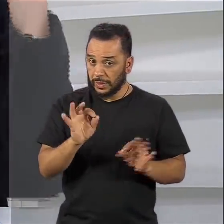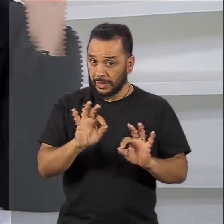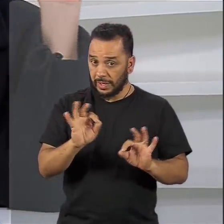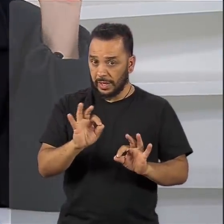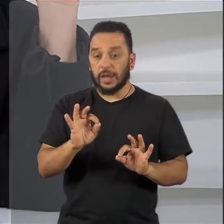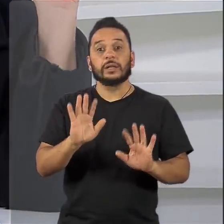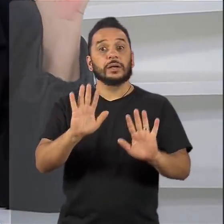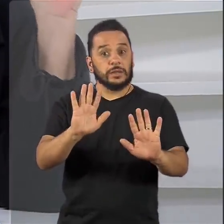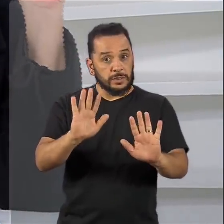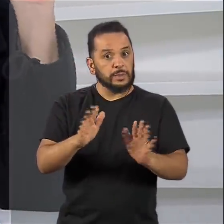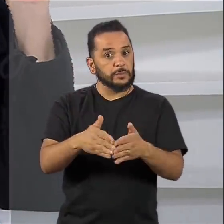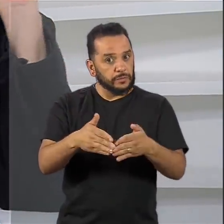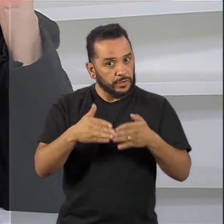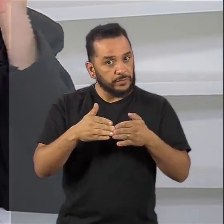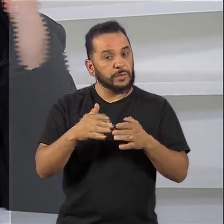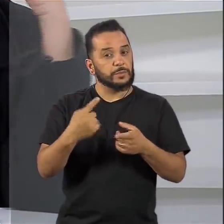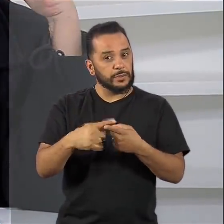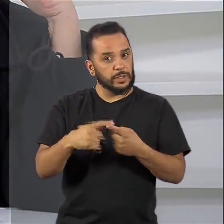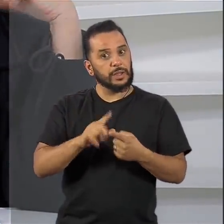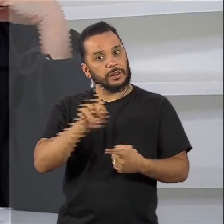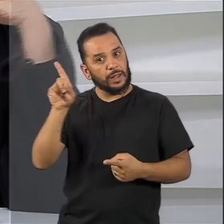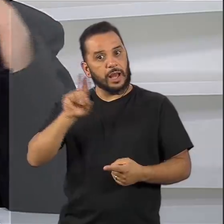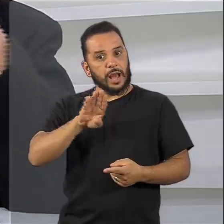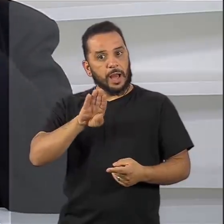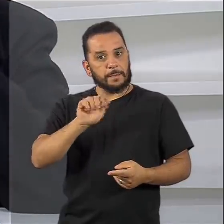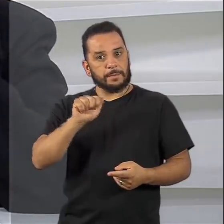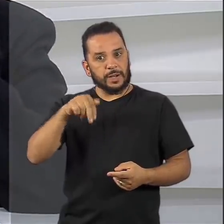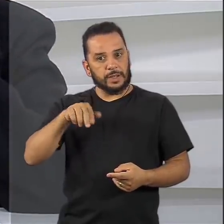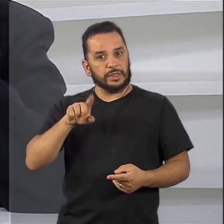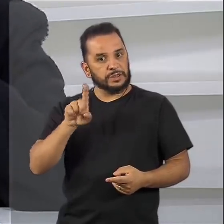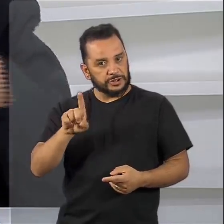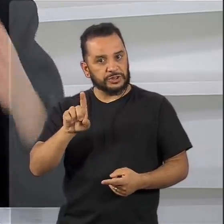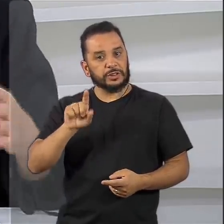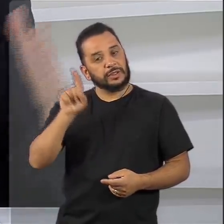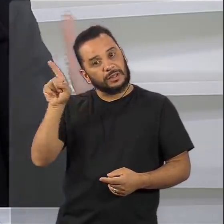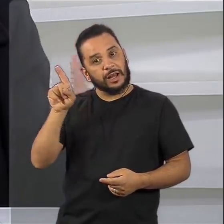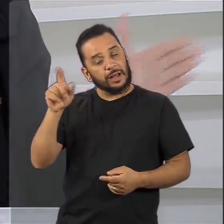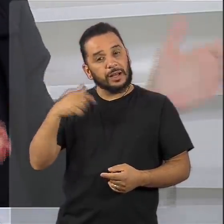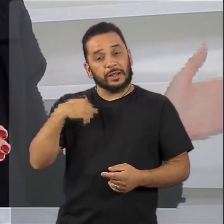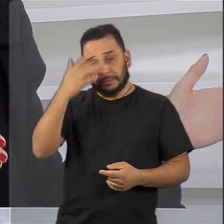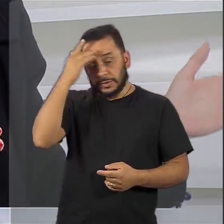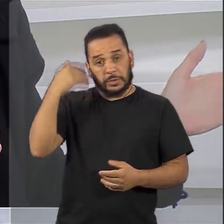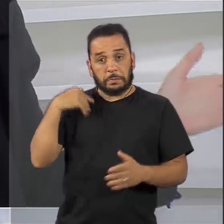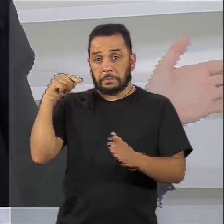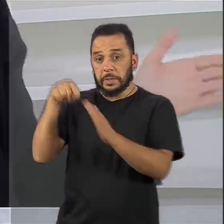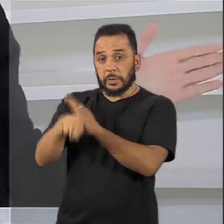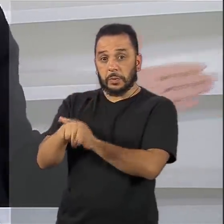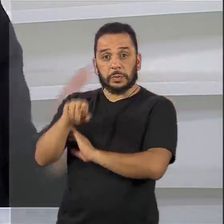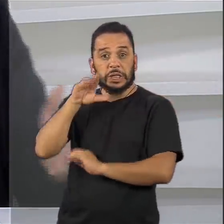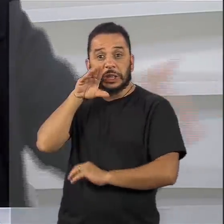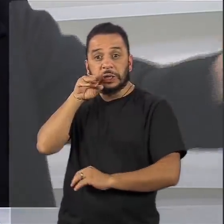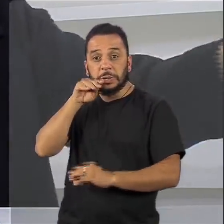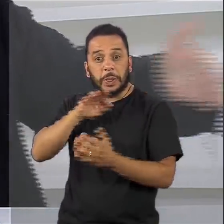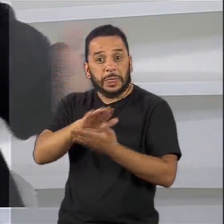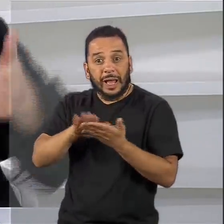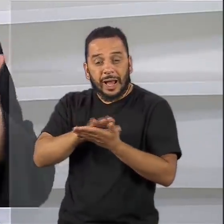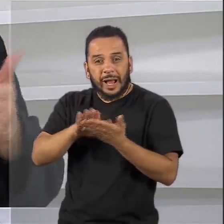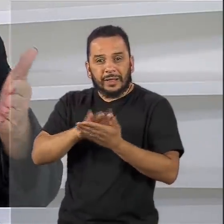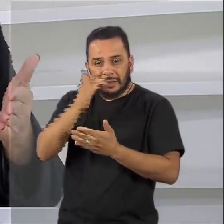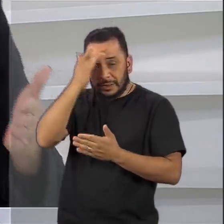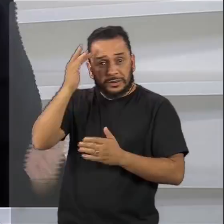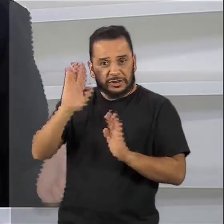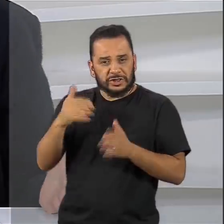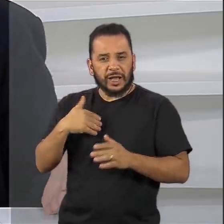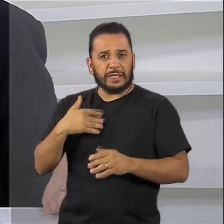façamos justiça, porque no debate da Rede Bandeirantes, simplesmente ninguém fazia pergunta para o Ciro Gomes, nem os